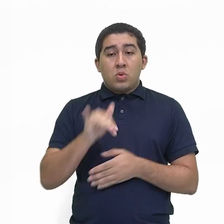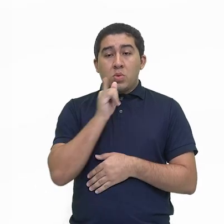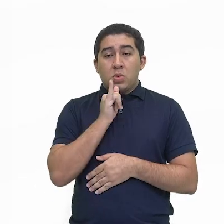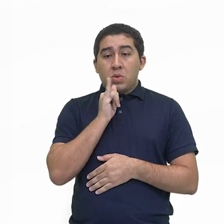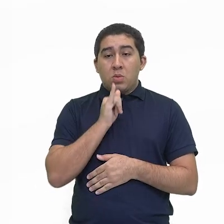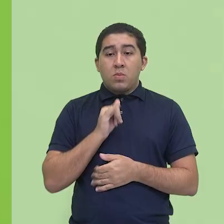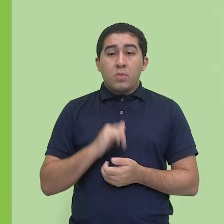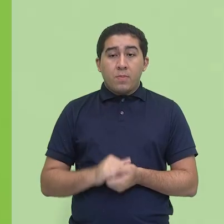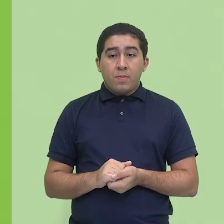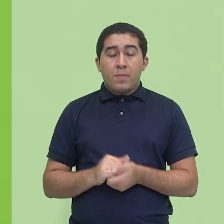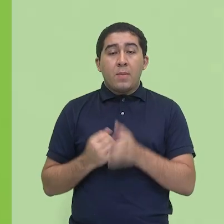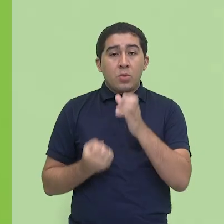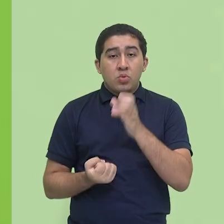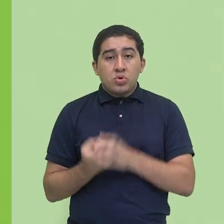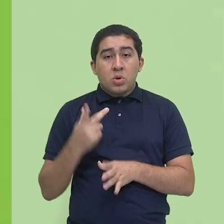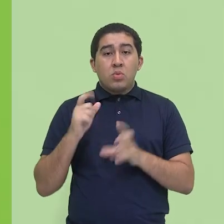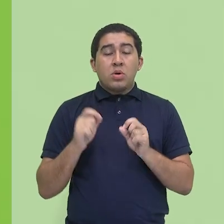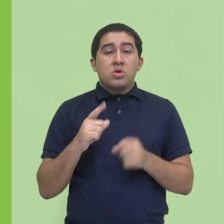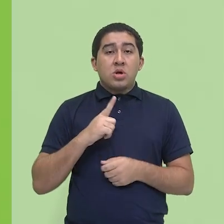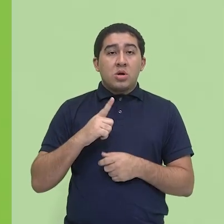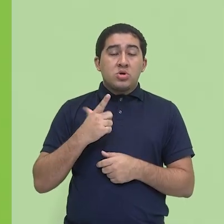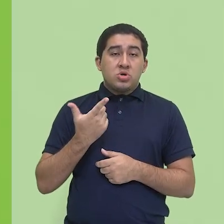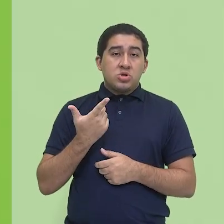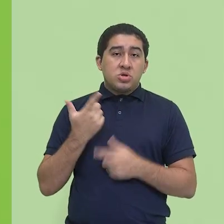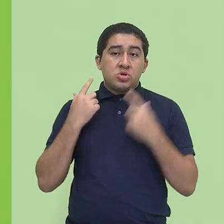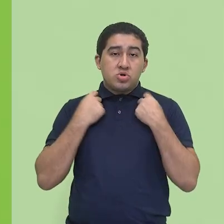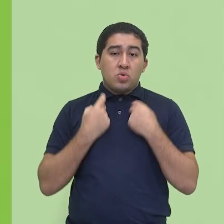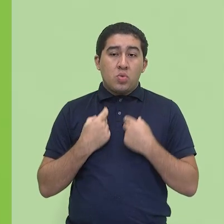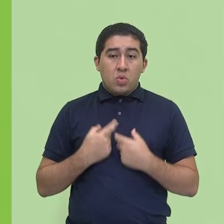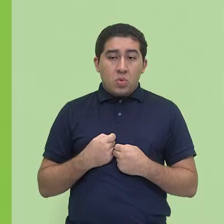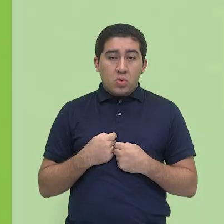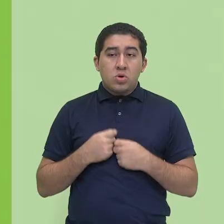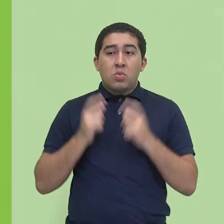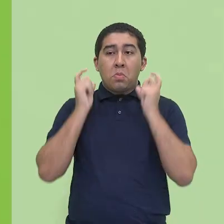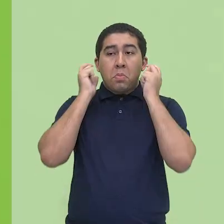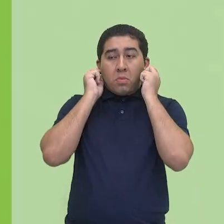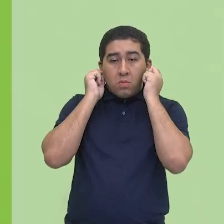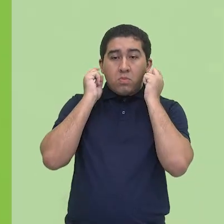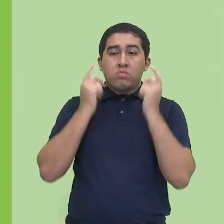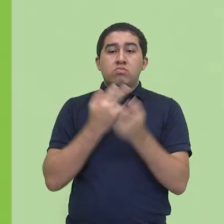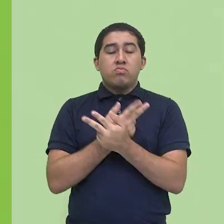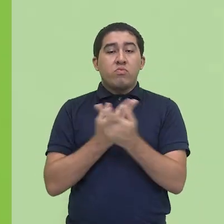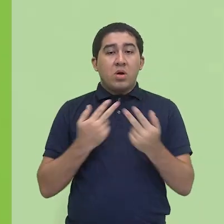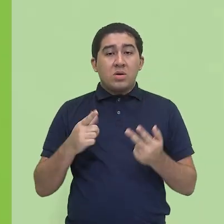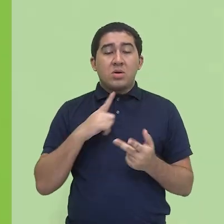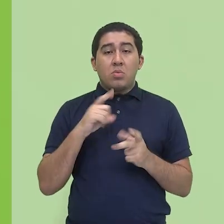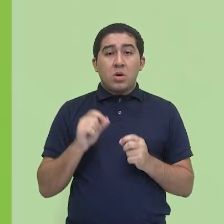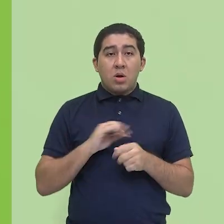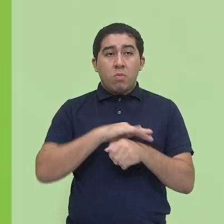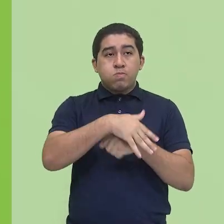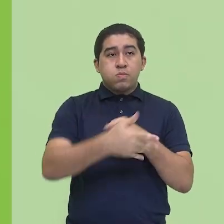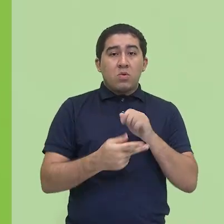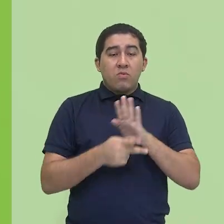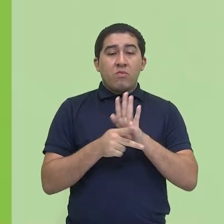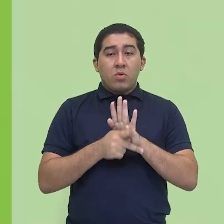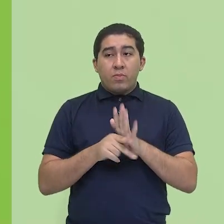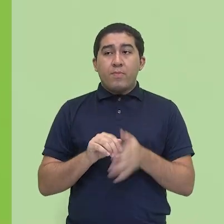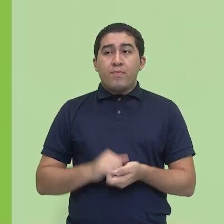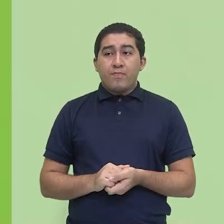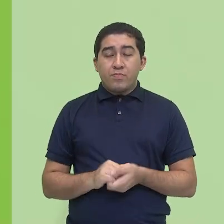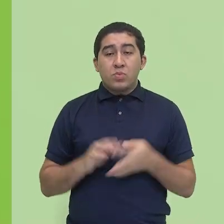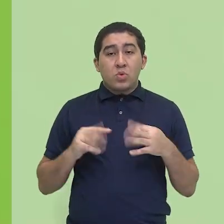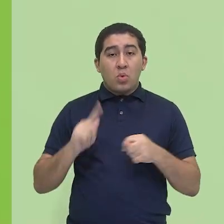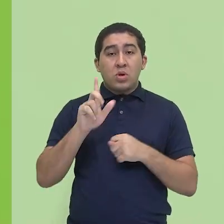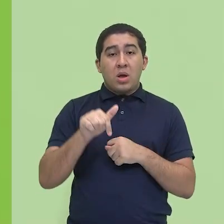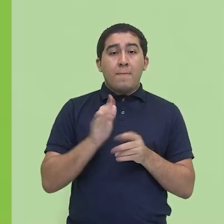para produção de joias, produção de folhadas, né, joias, bijuterias, tá? Todos